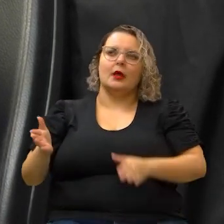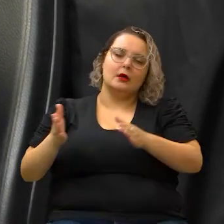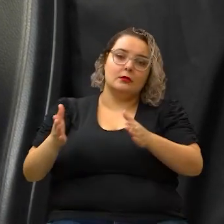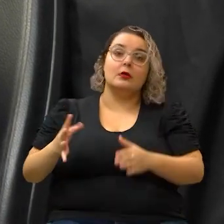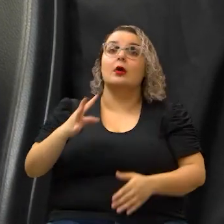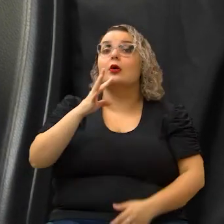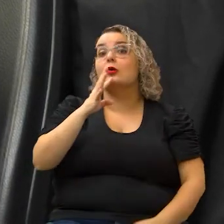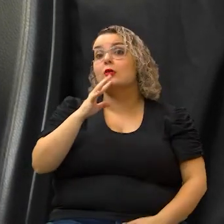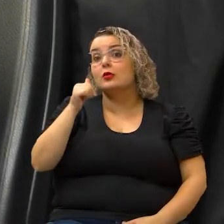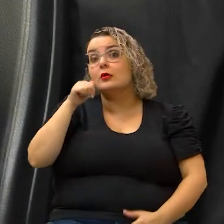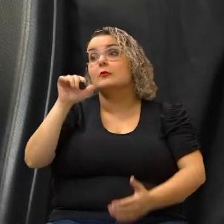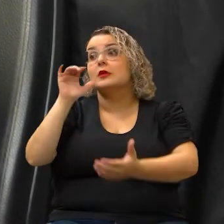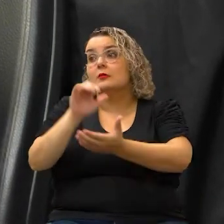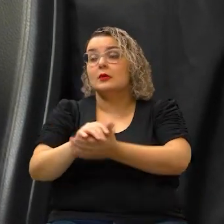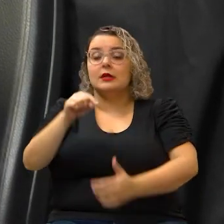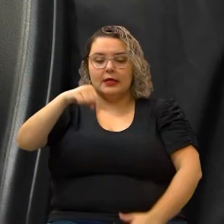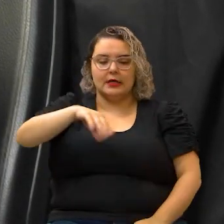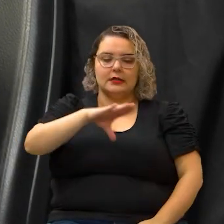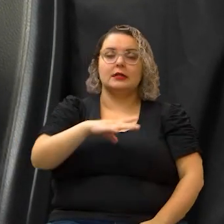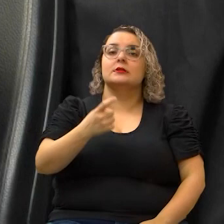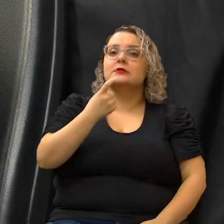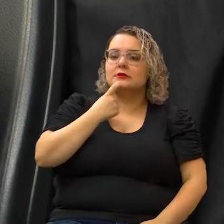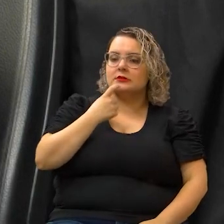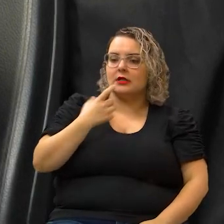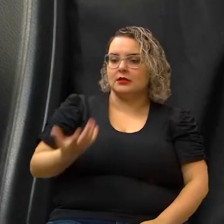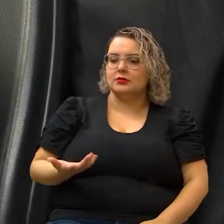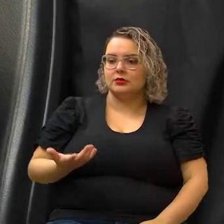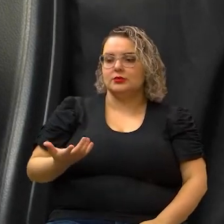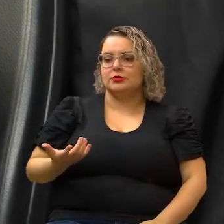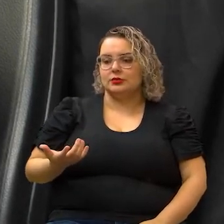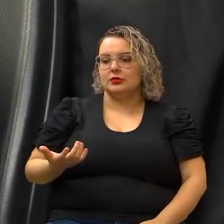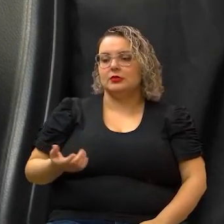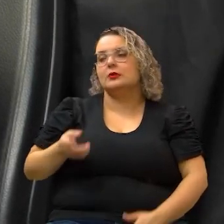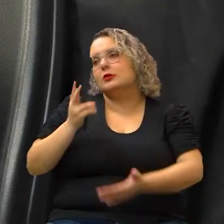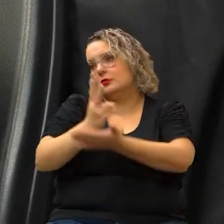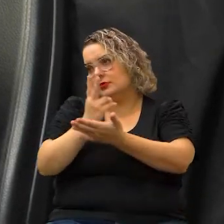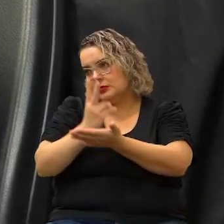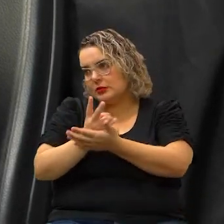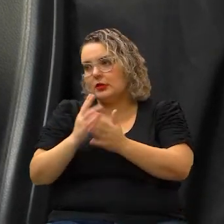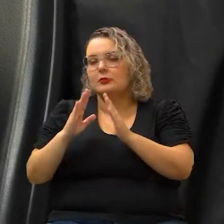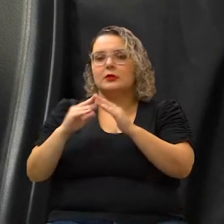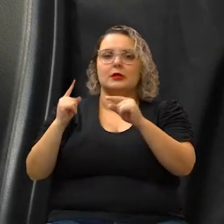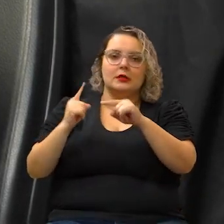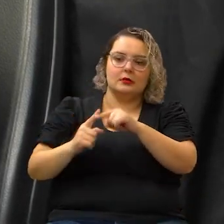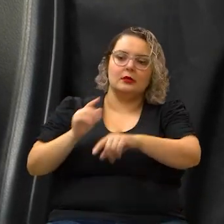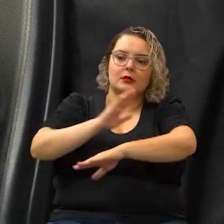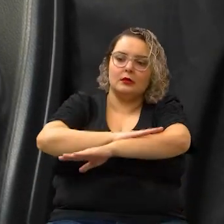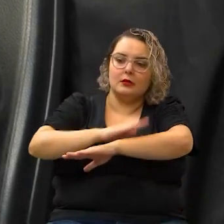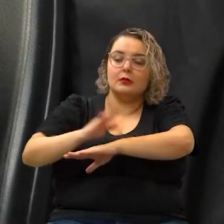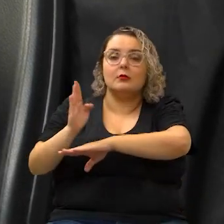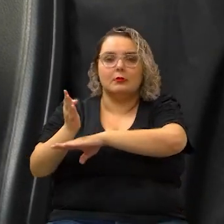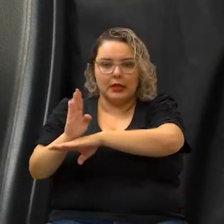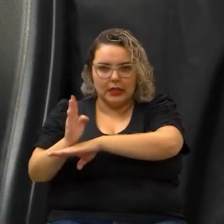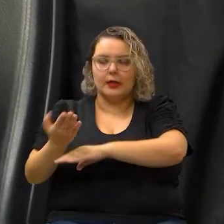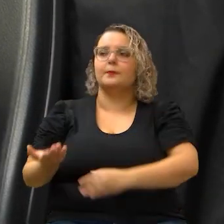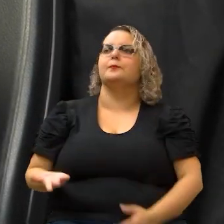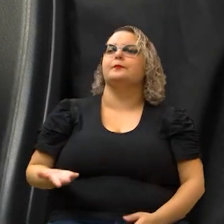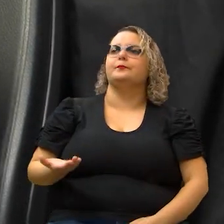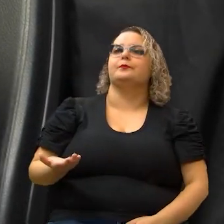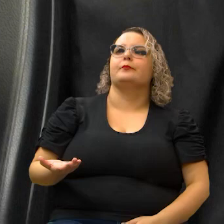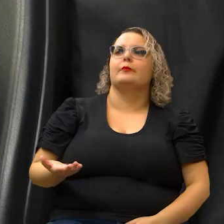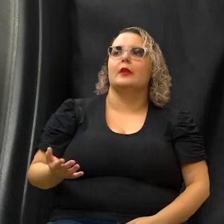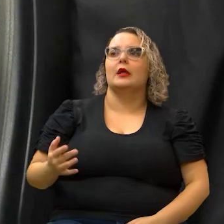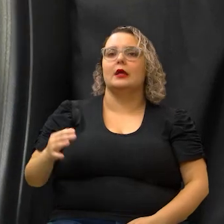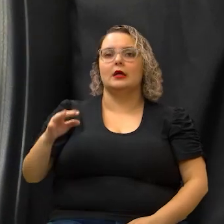conheci a minha esposa, que é aqui de Campinas. Como eu sempre fui da igreja, da Assembleia de Deus, Ministério Belém, e na